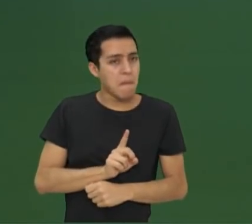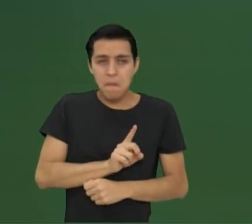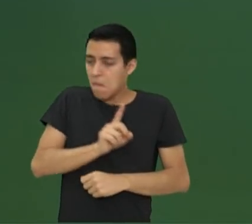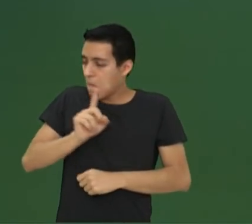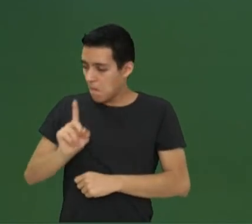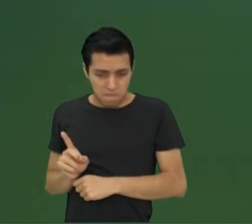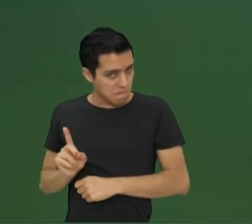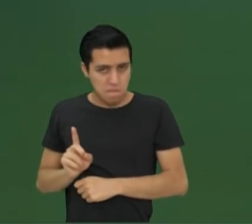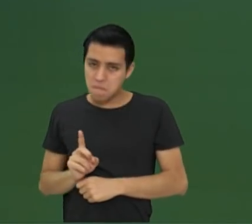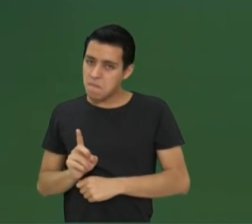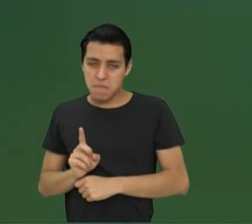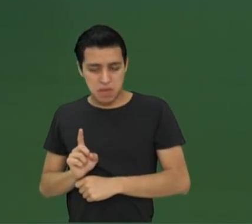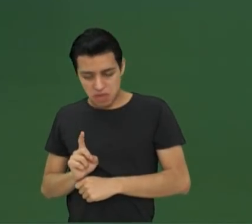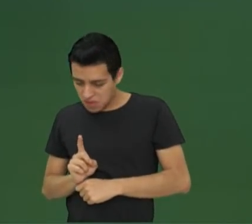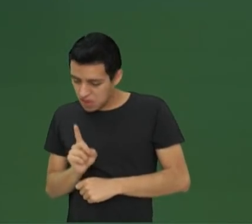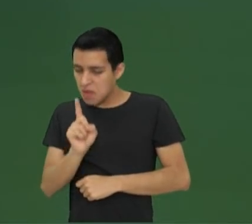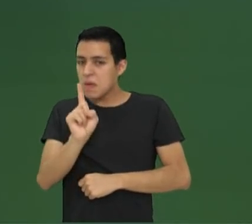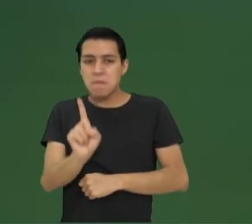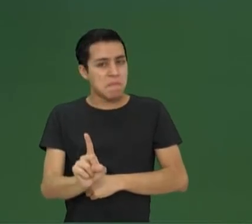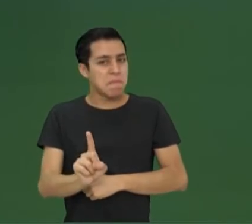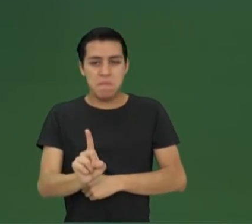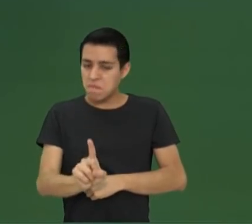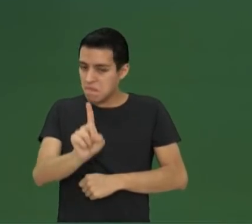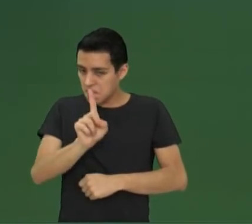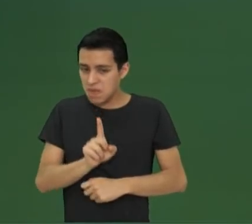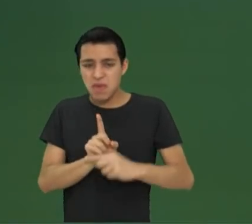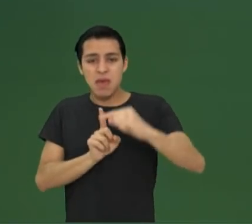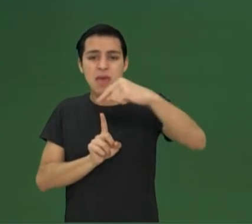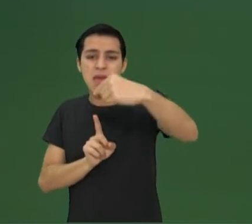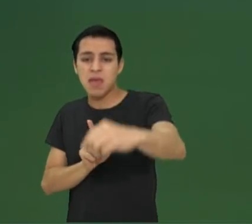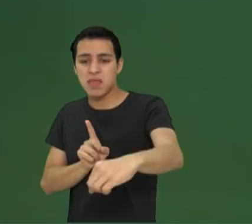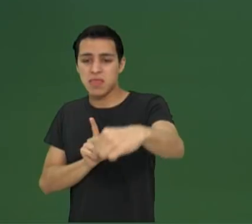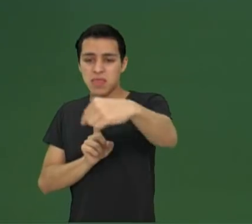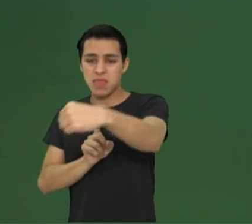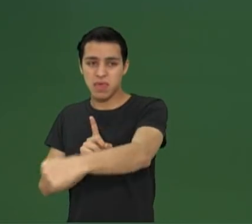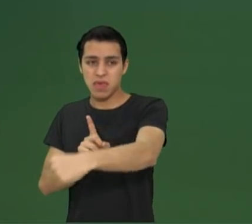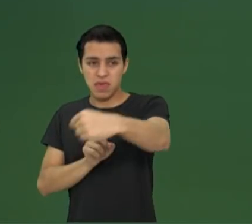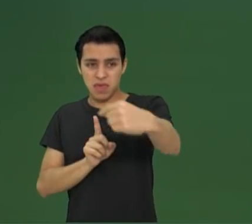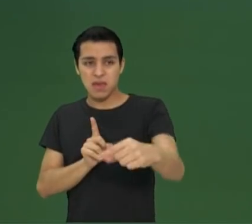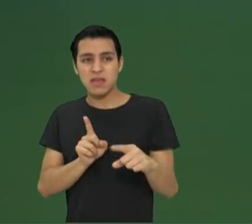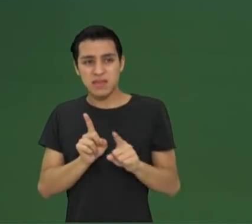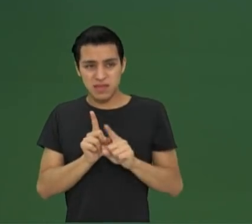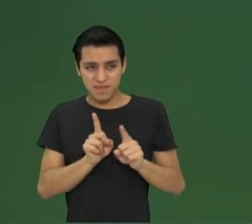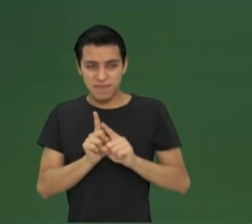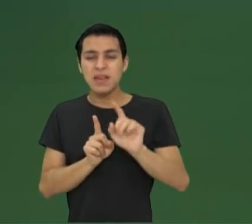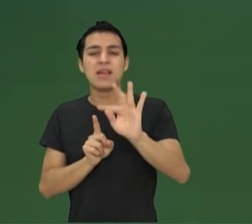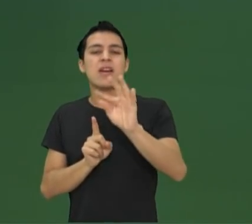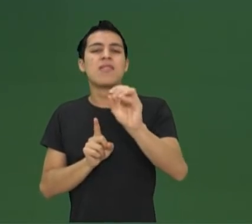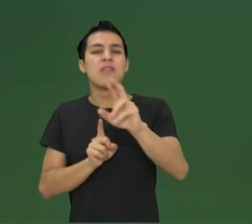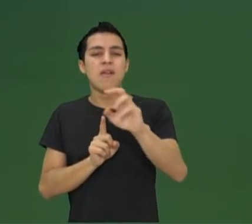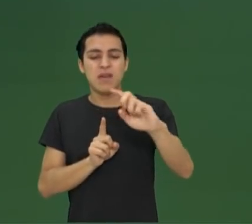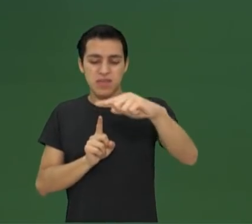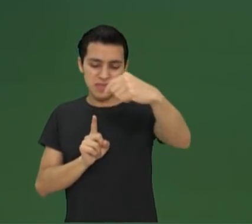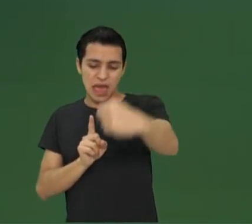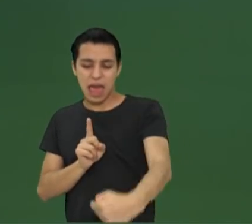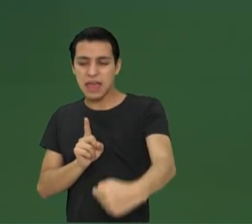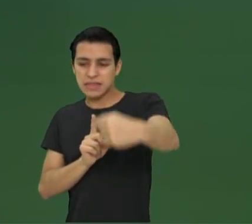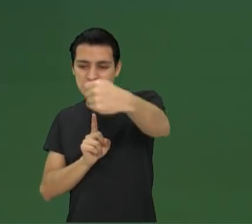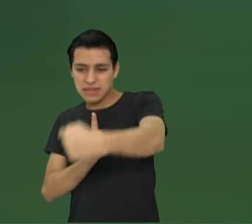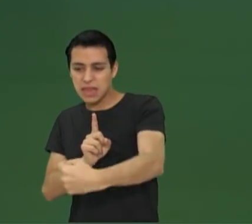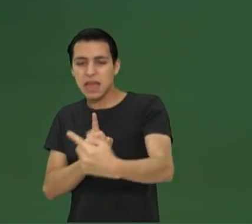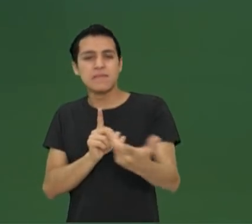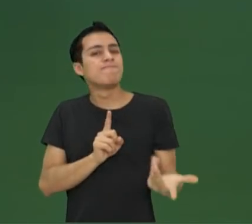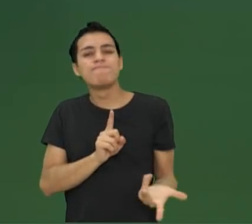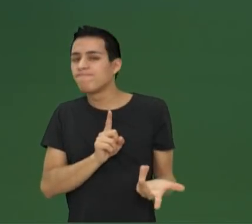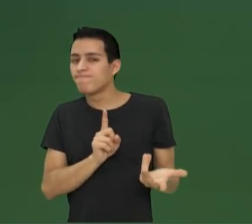lado, nessa coluna, ele também vai continuar em xeque, porque a outra torre está dando checkmate nele